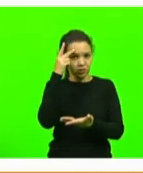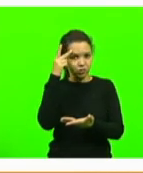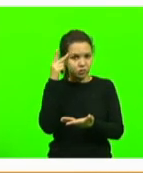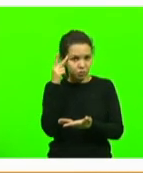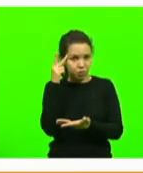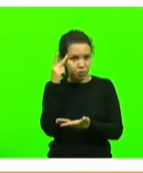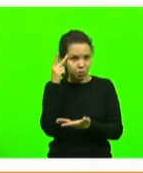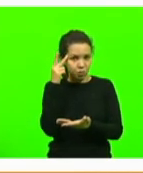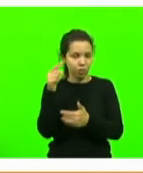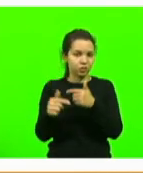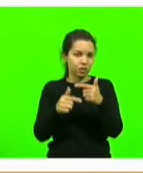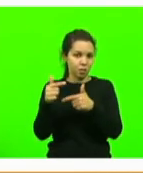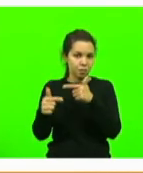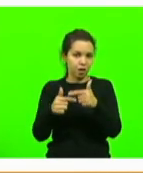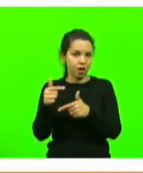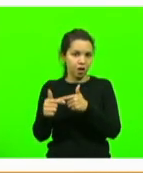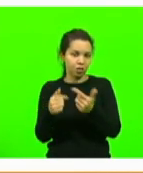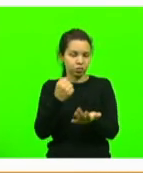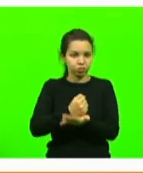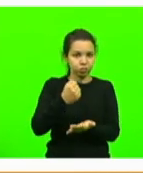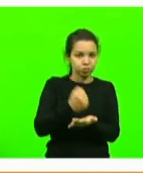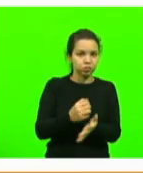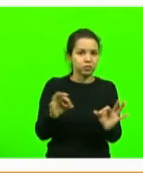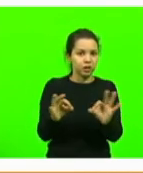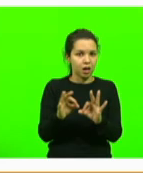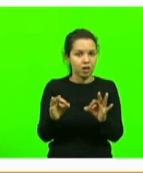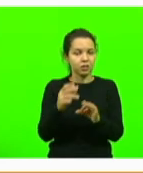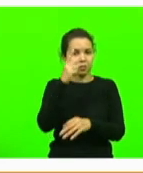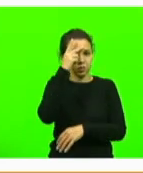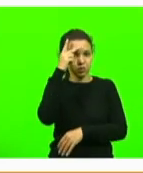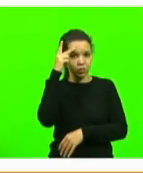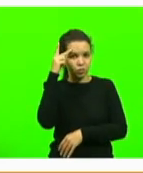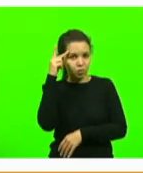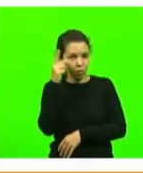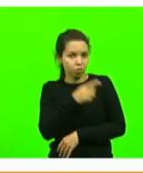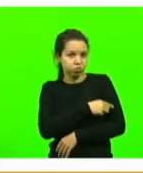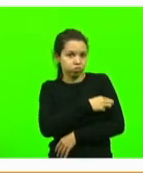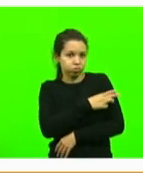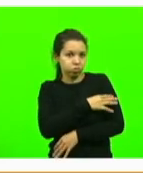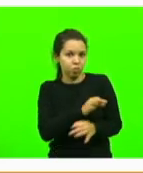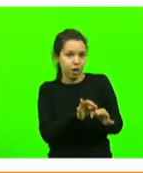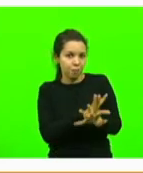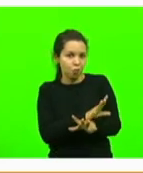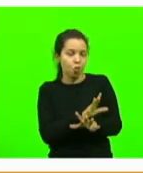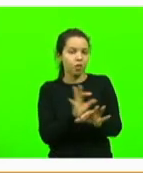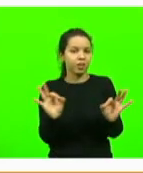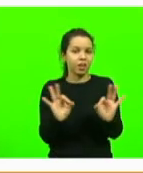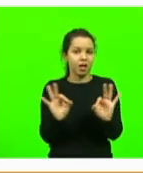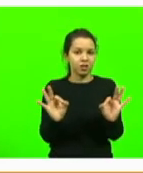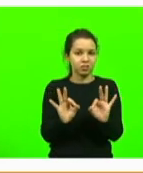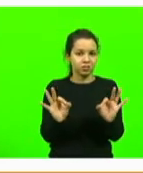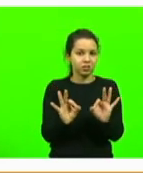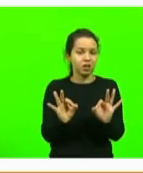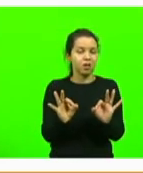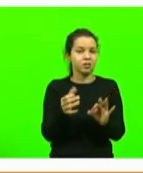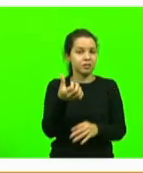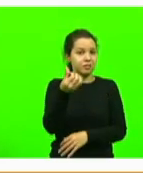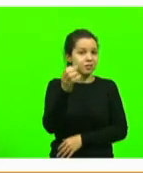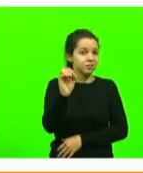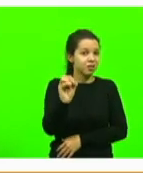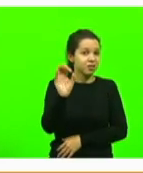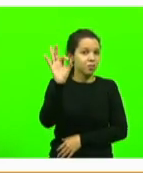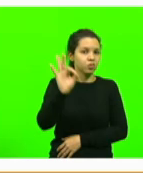as pessoas com ensino fundamental incompleto chega esse percentual a sessenta por cento de pessoas na